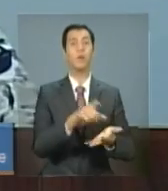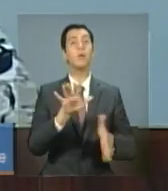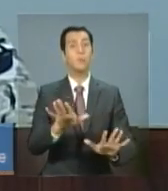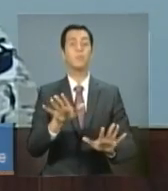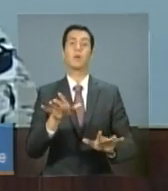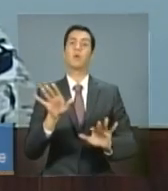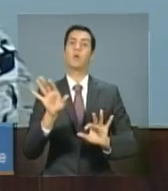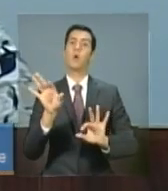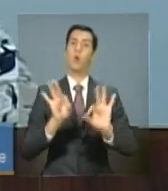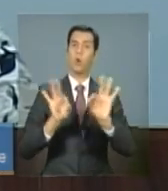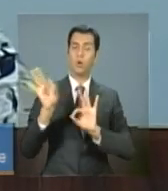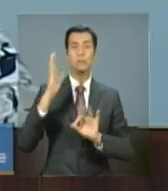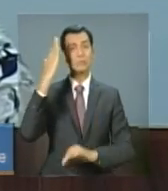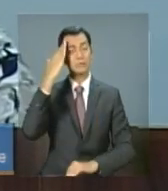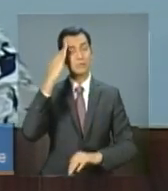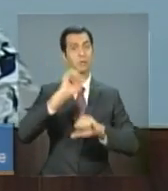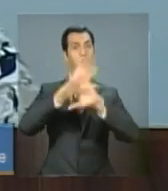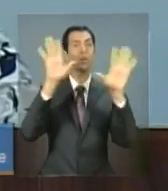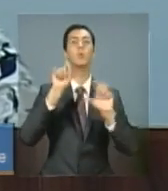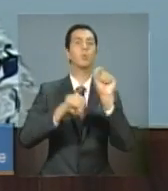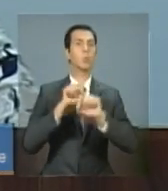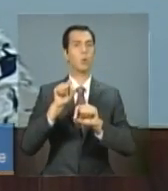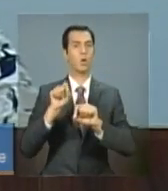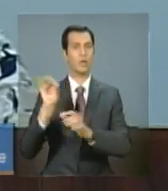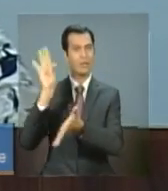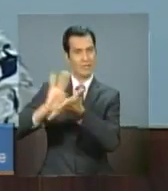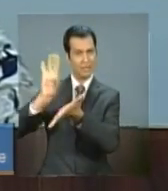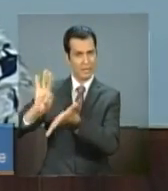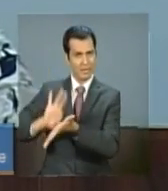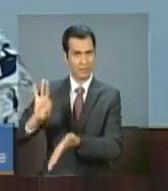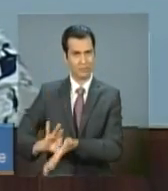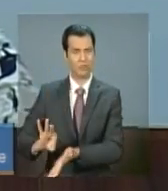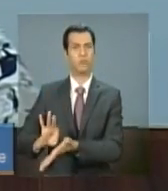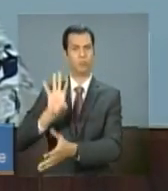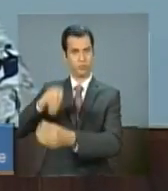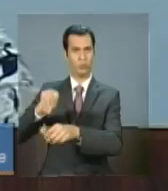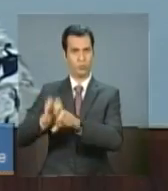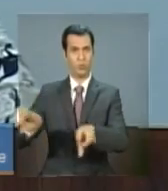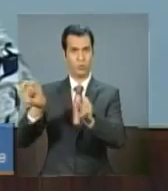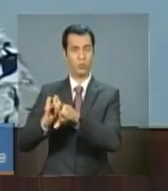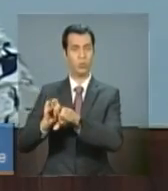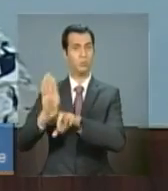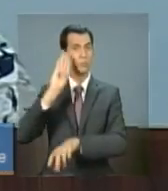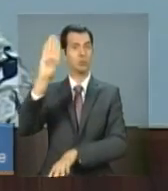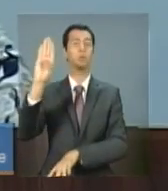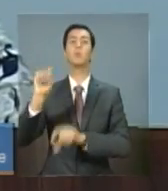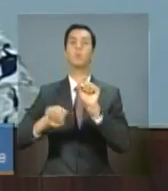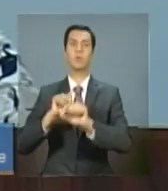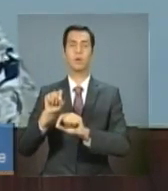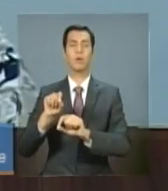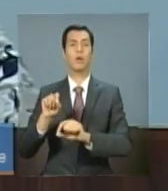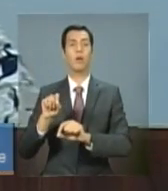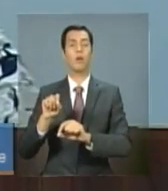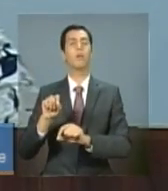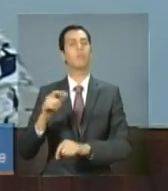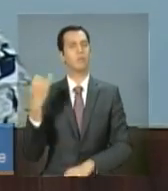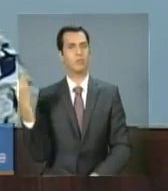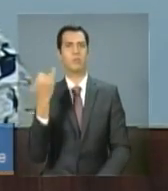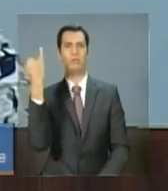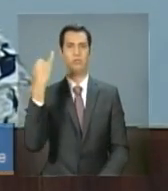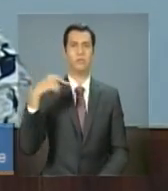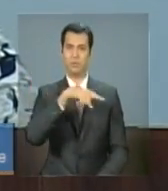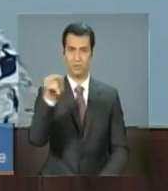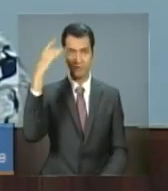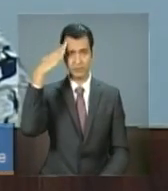organiza o Bolsa Família. E nisso os gestores municipais têm um papel fundamental. O Cadastro Único, que foi montado com os nossos